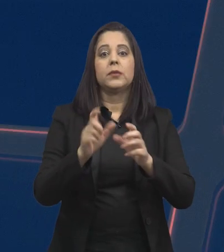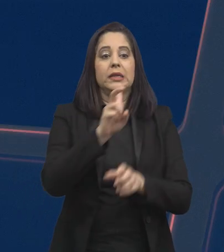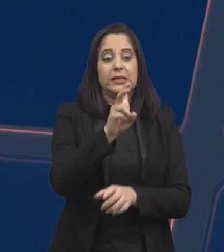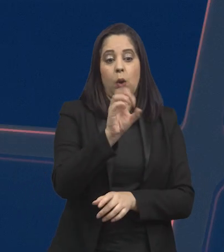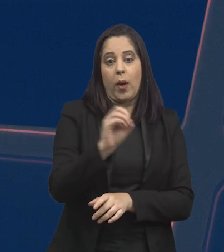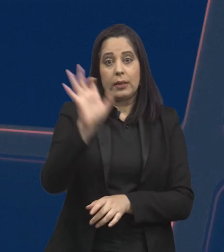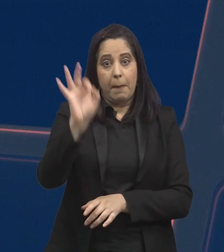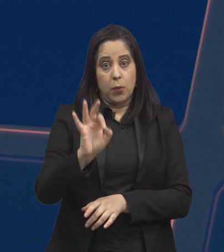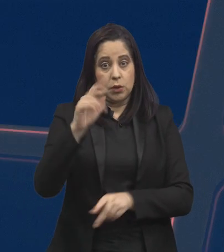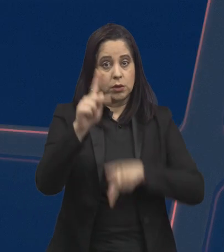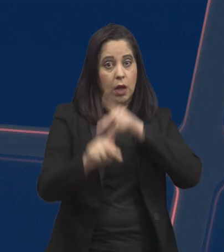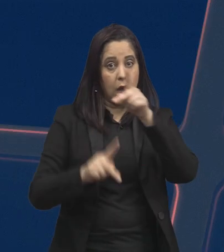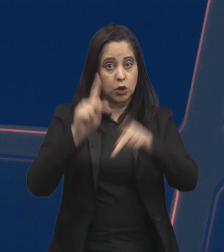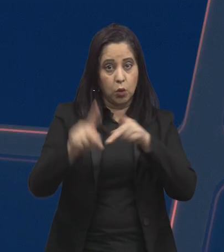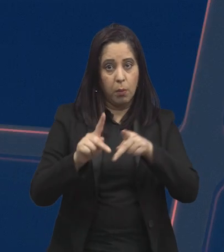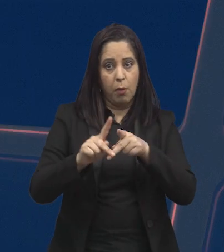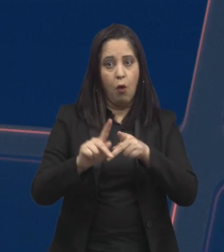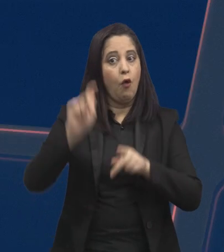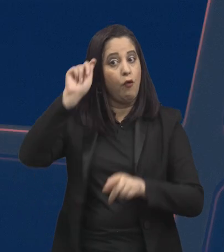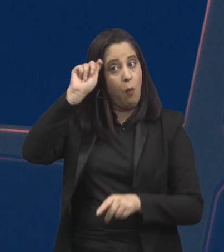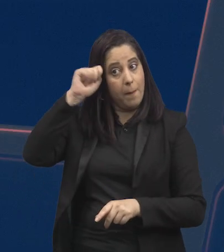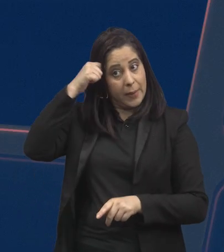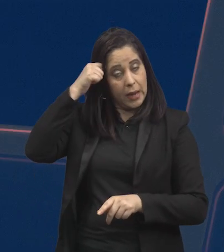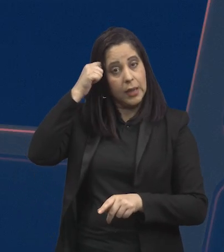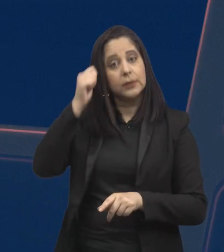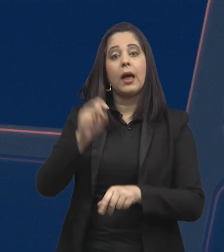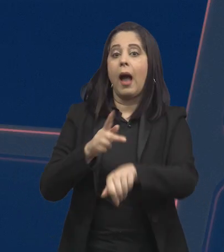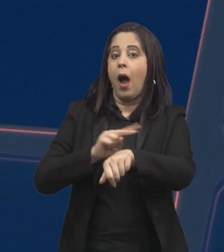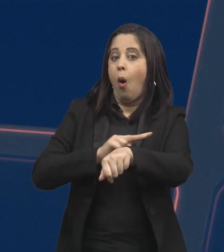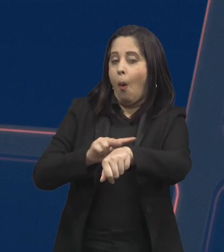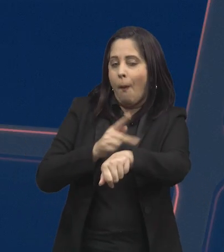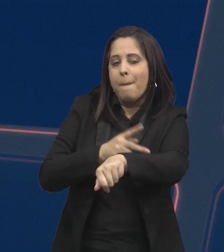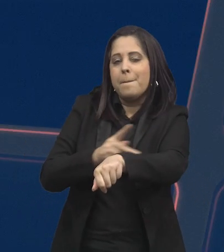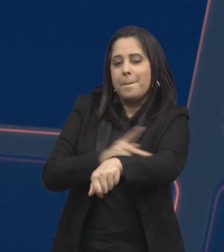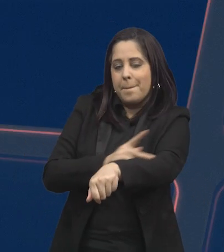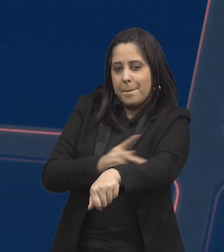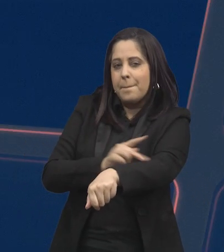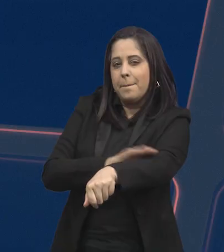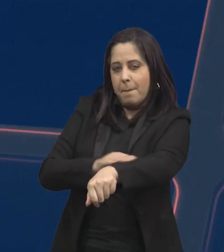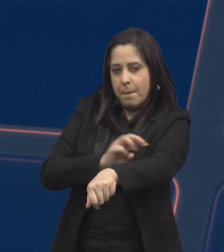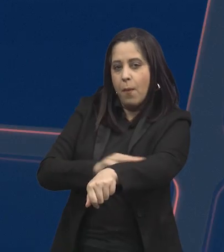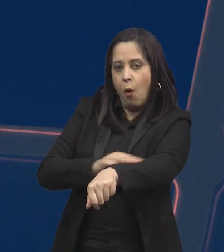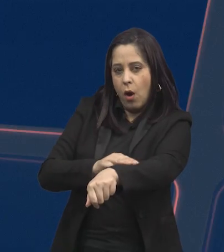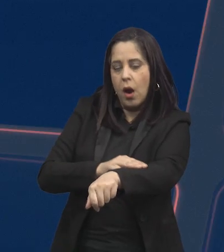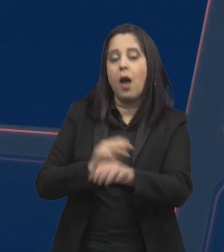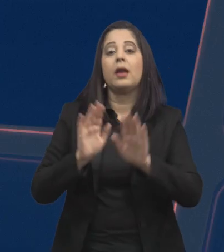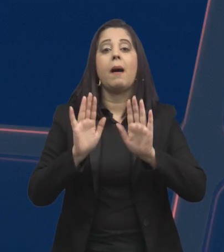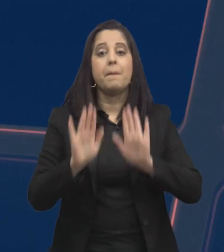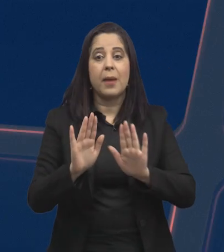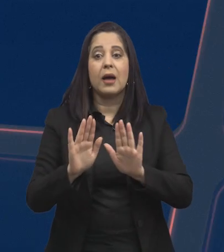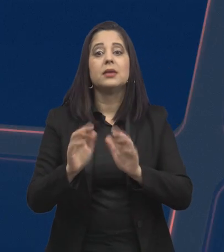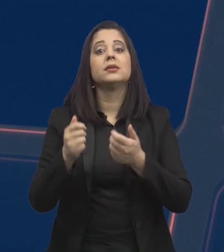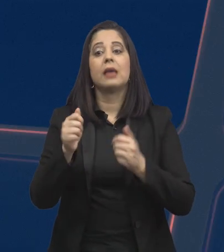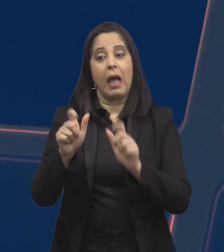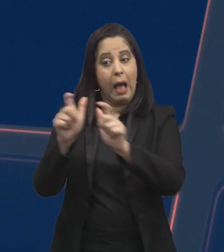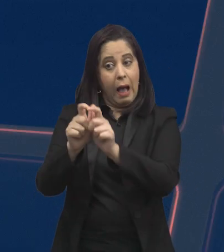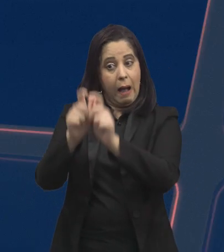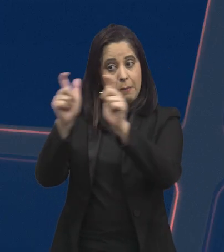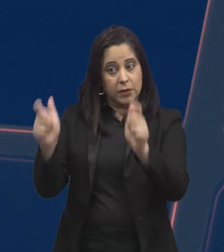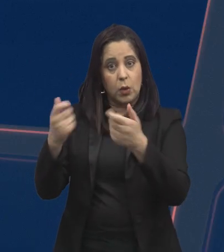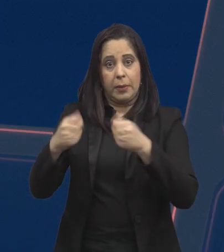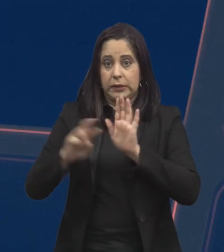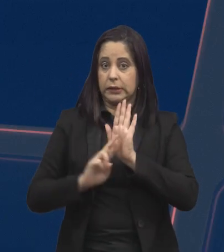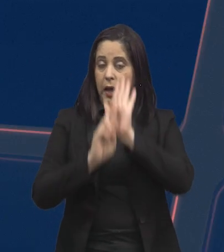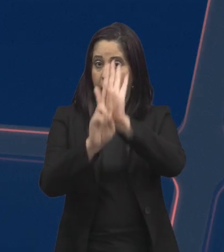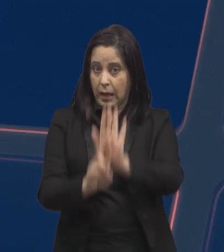da metade da população do país se declara preta ou parda. Mas o desafio ainda é transformar essa maioria